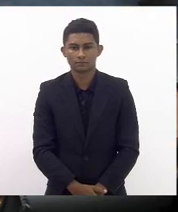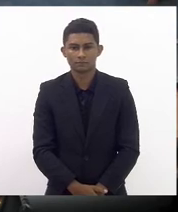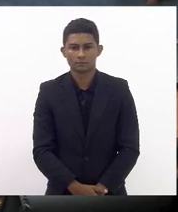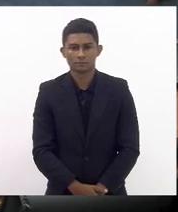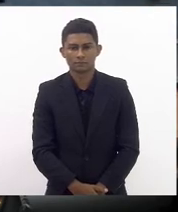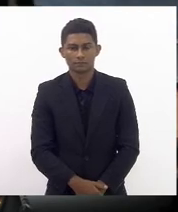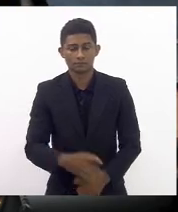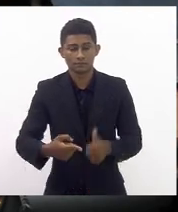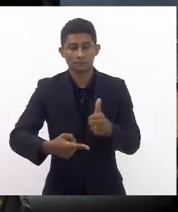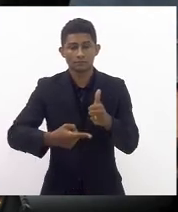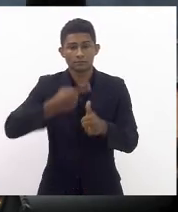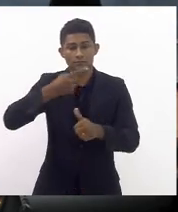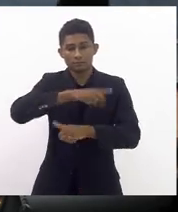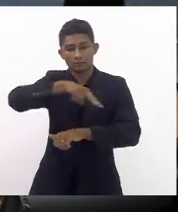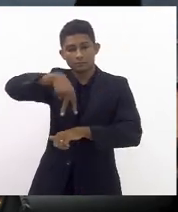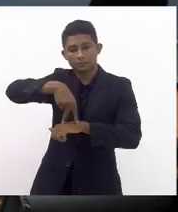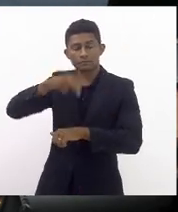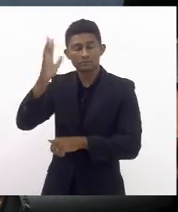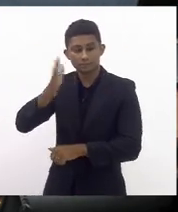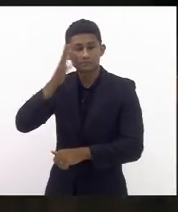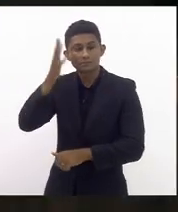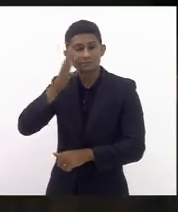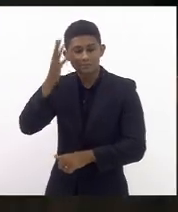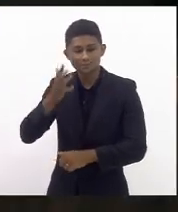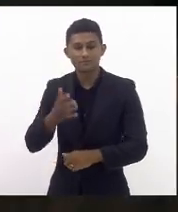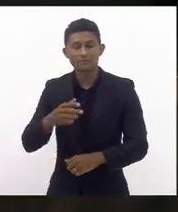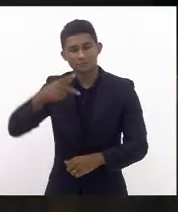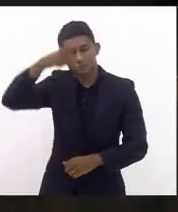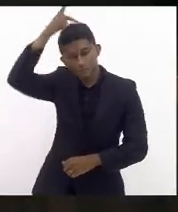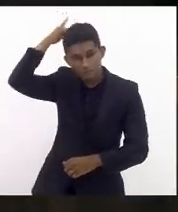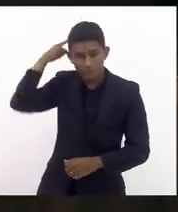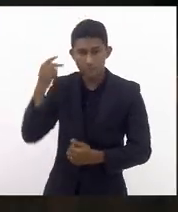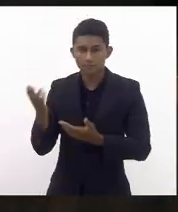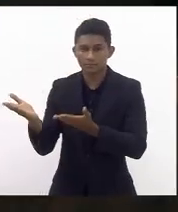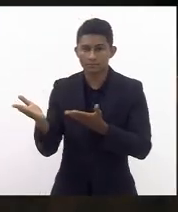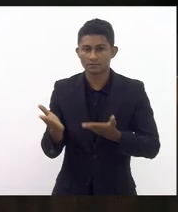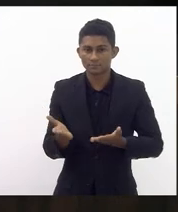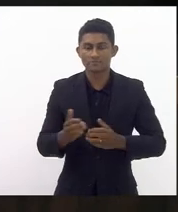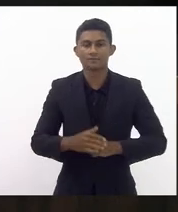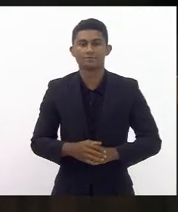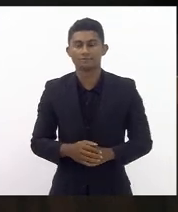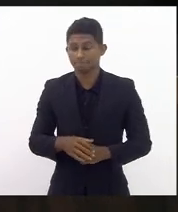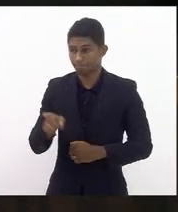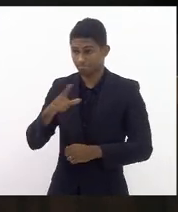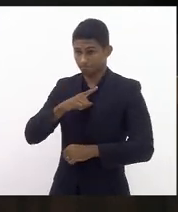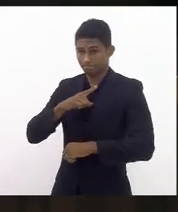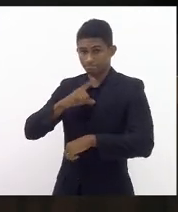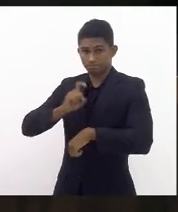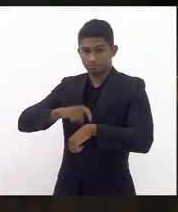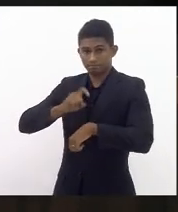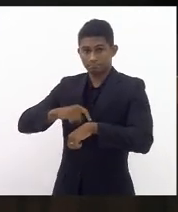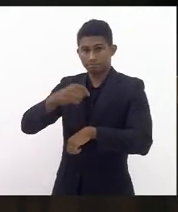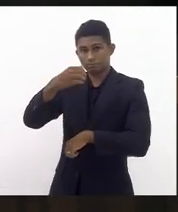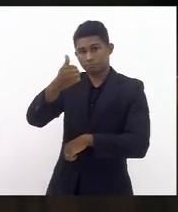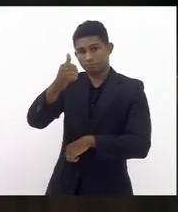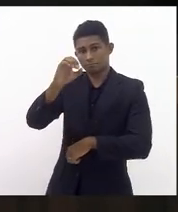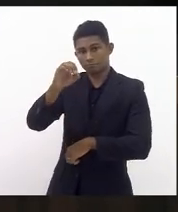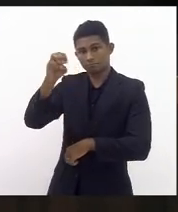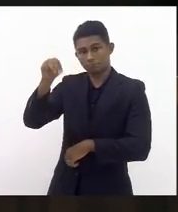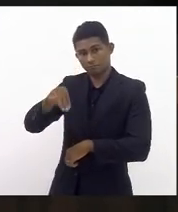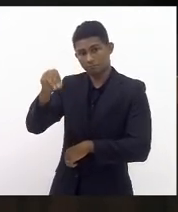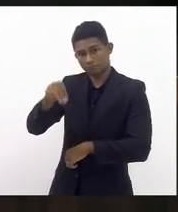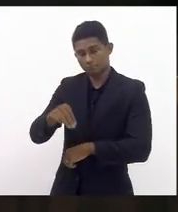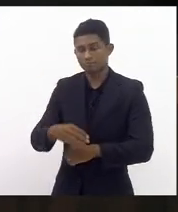Primeiro orador escrito do expediente final, o nobre deputado Luiz Paulo. Vossa Excelência dispõe de 10 minutos no